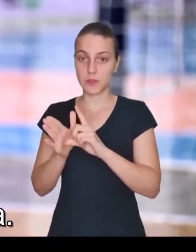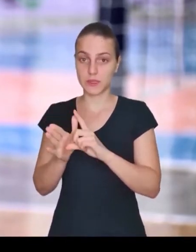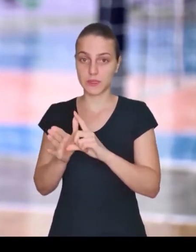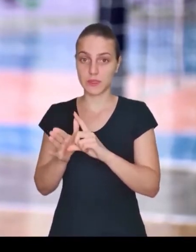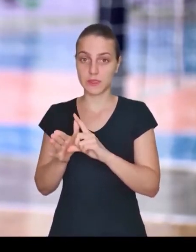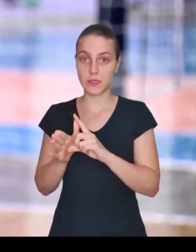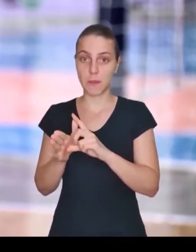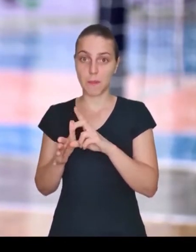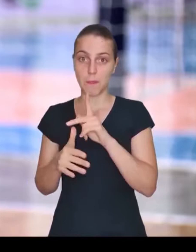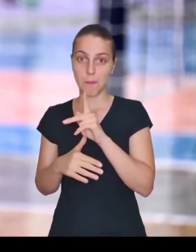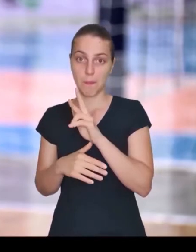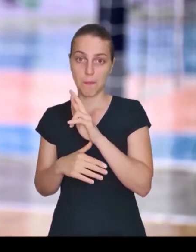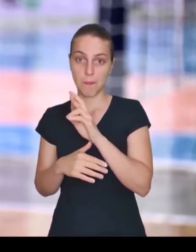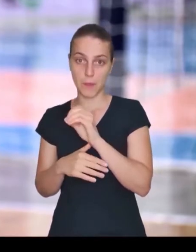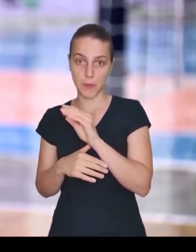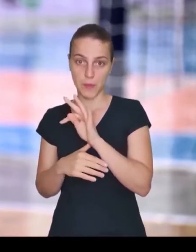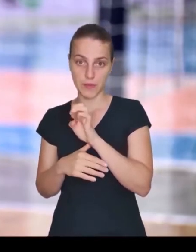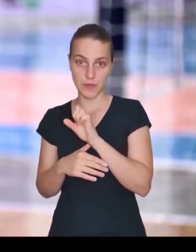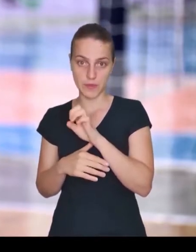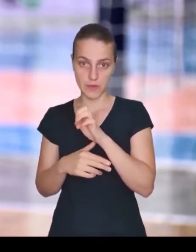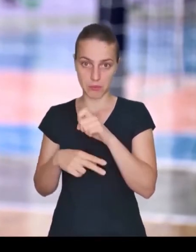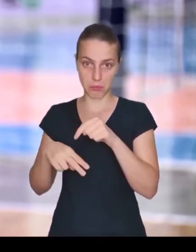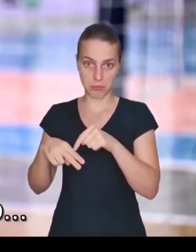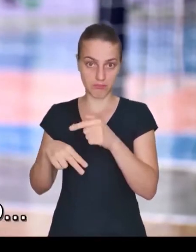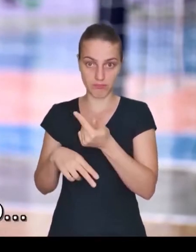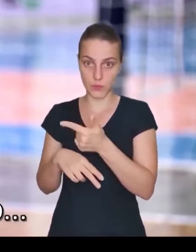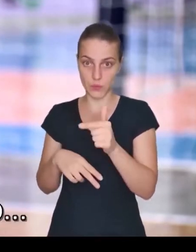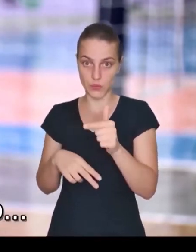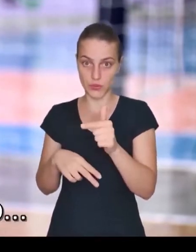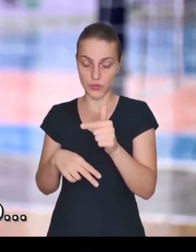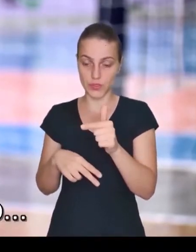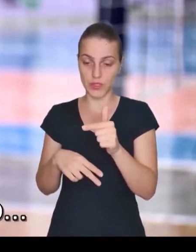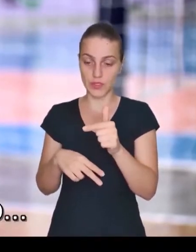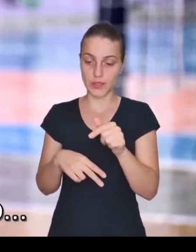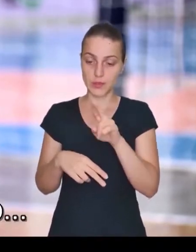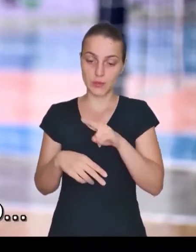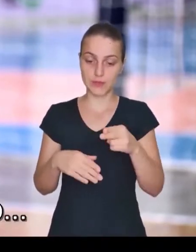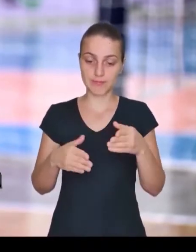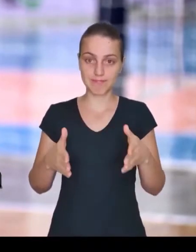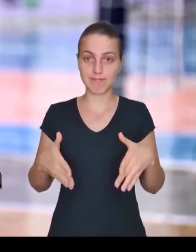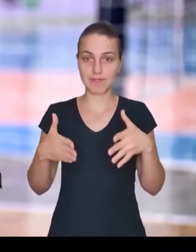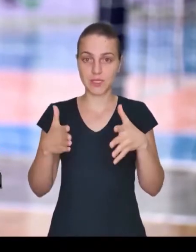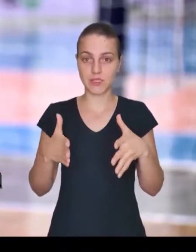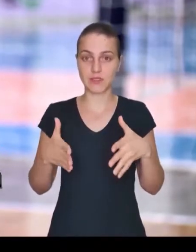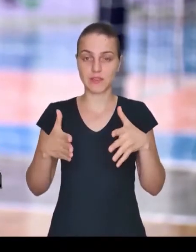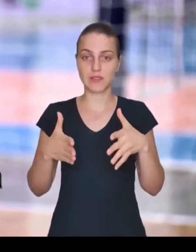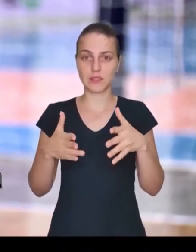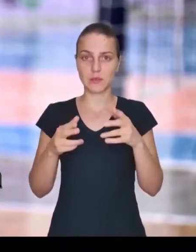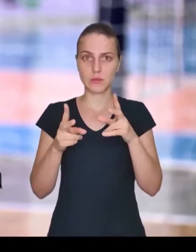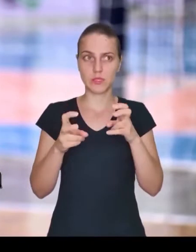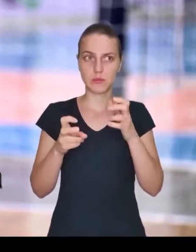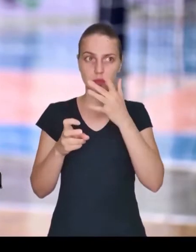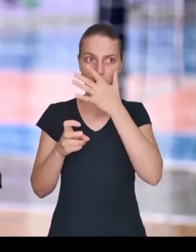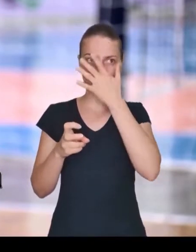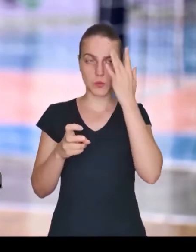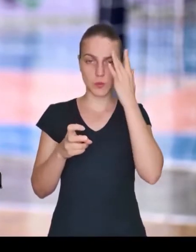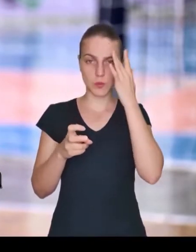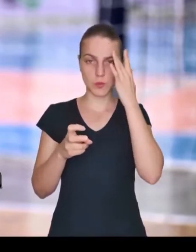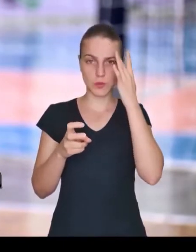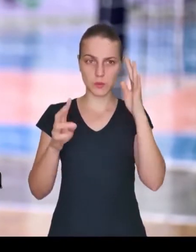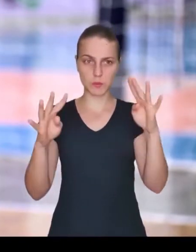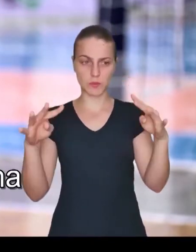motorizada. E conforme eu ia passeando dentro do shopping, as pessoas tinham um olhar muito não de vitimismo assim, porque chega a ser um